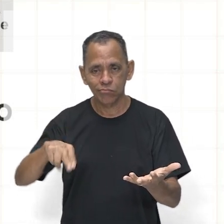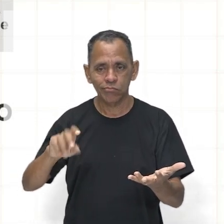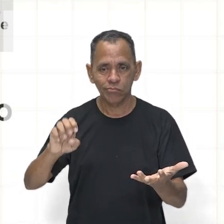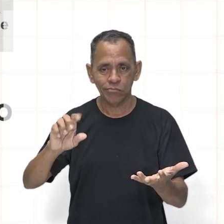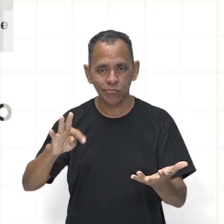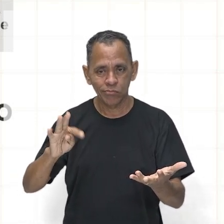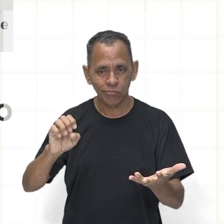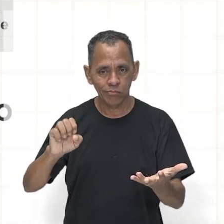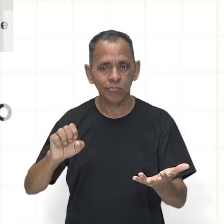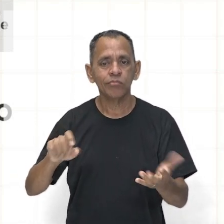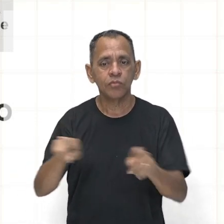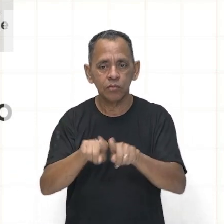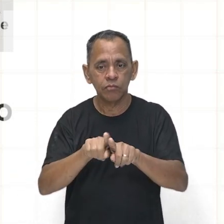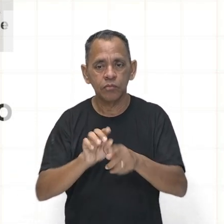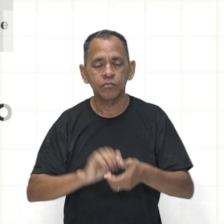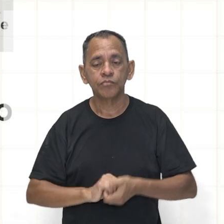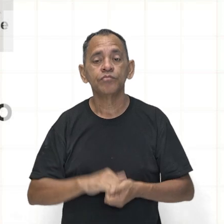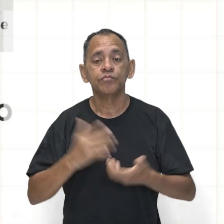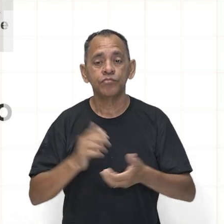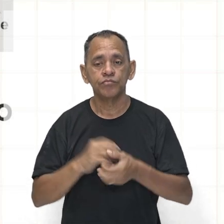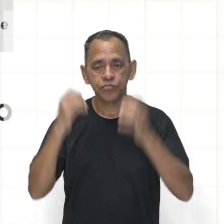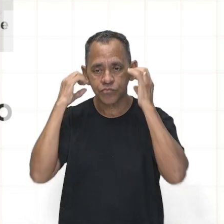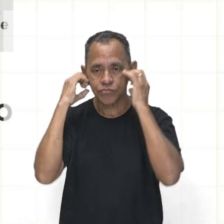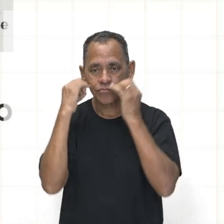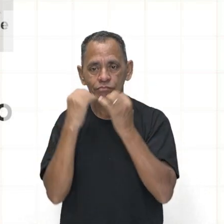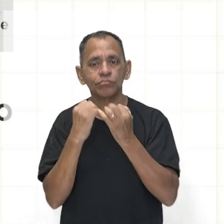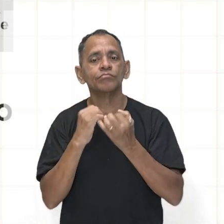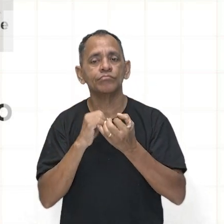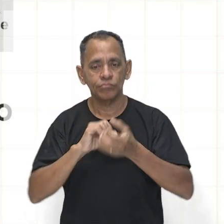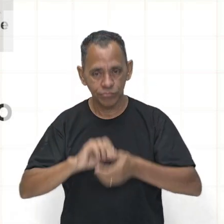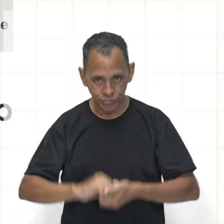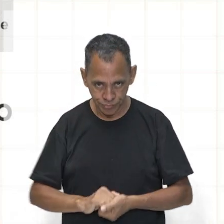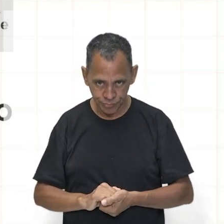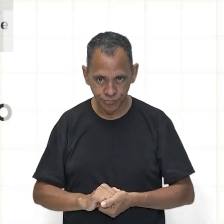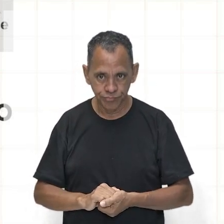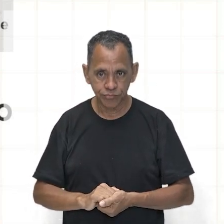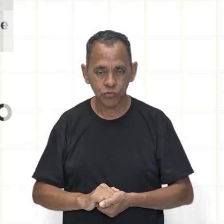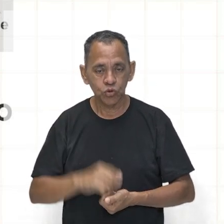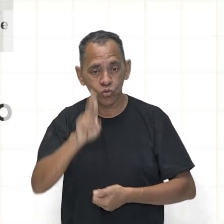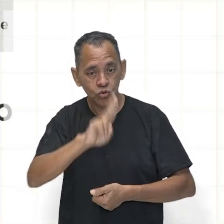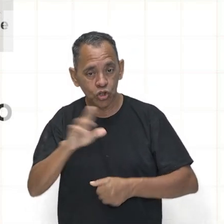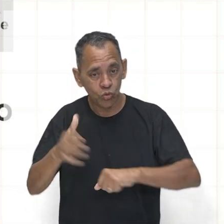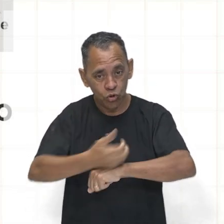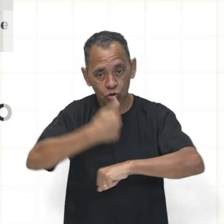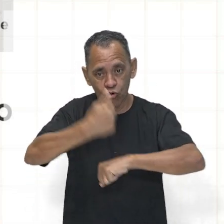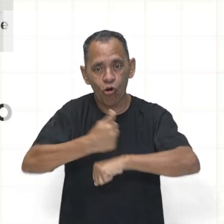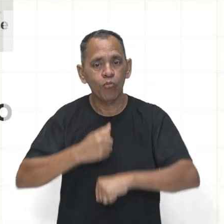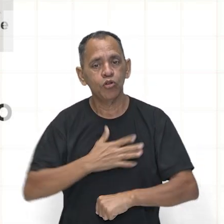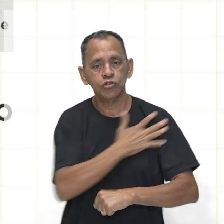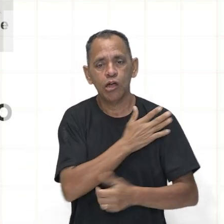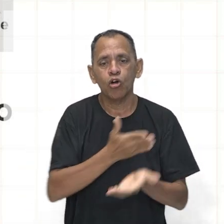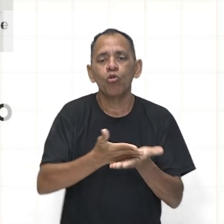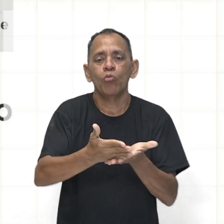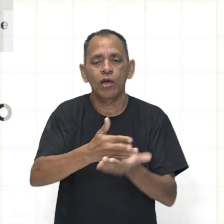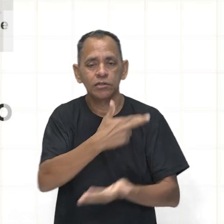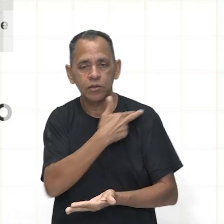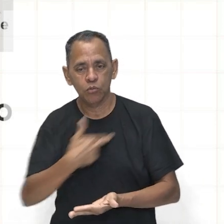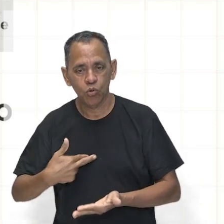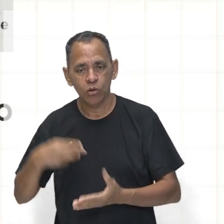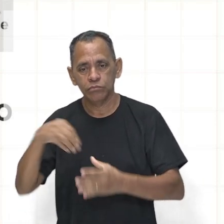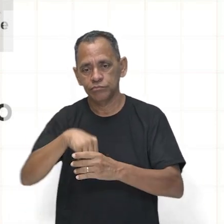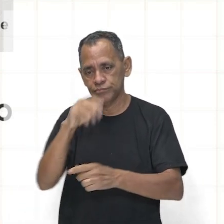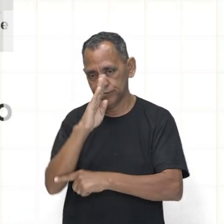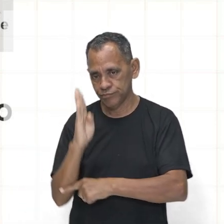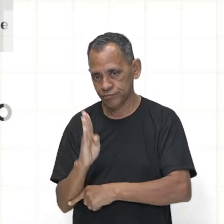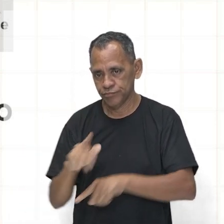que Deodoro da Fonseca acabe ali sendo utilizado para o golpe militar que vai dar início